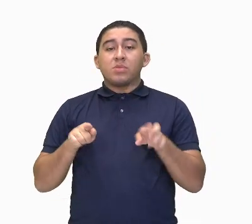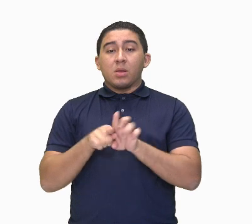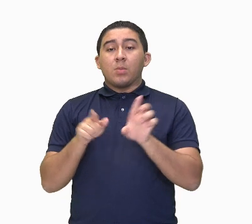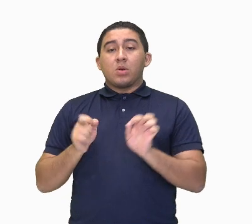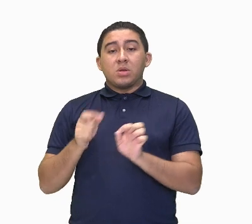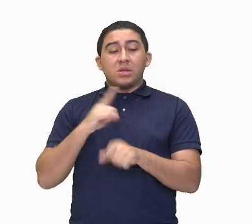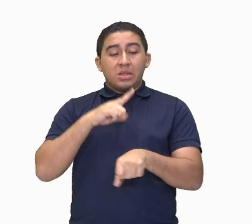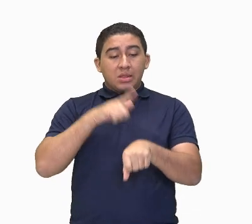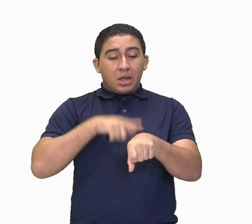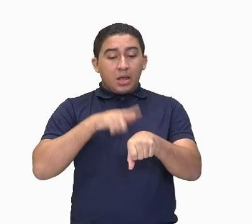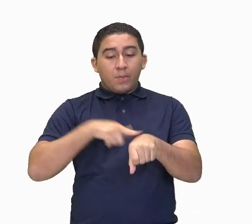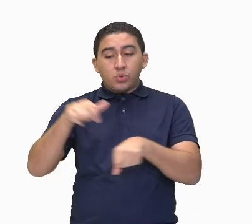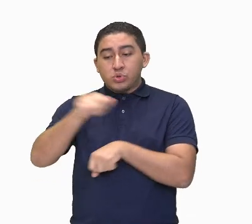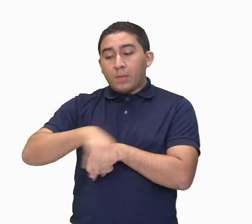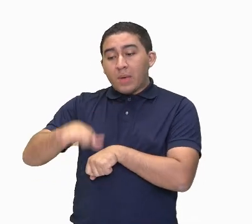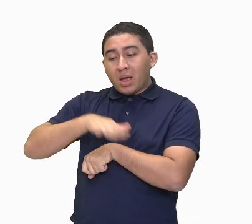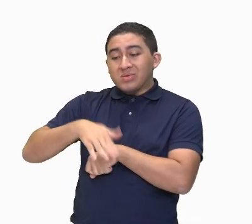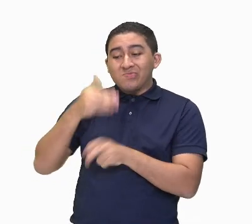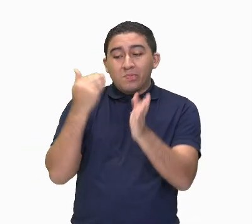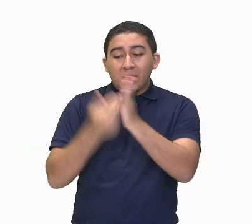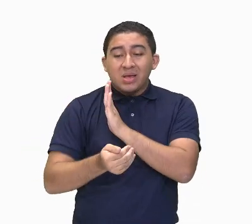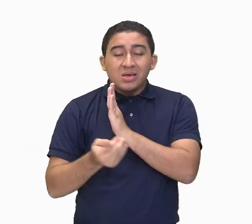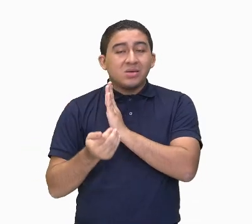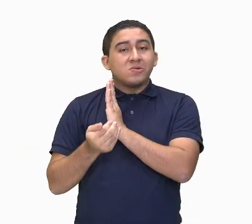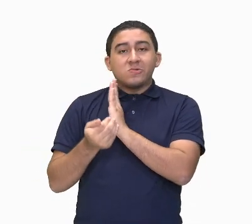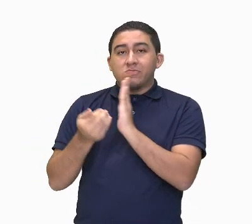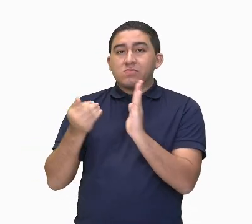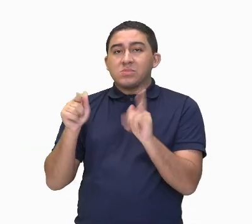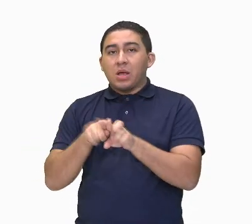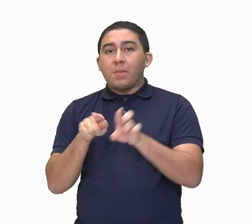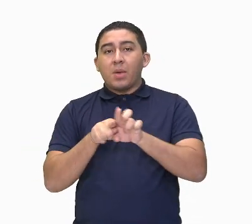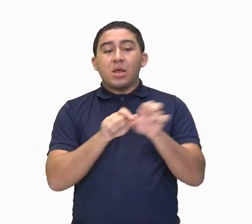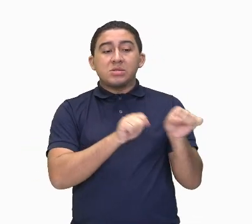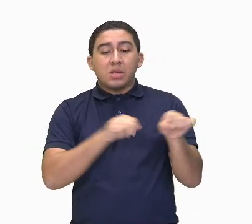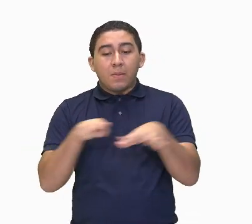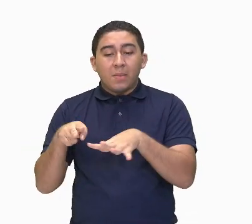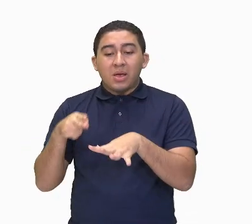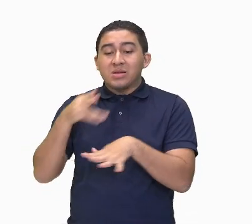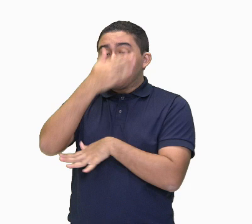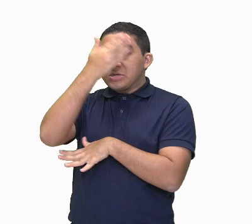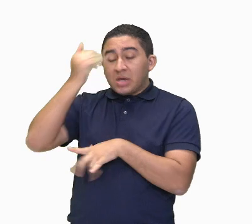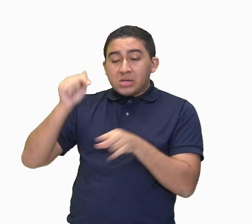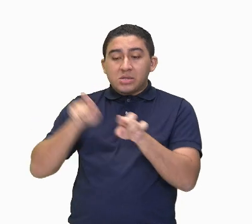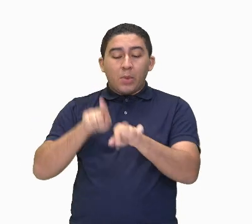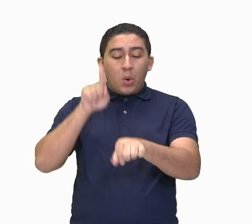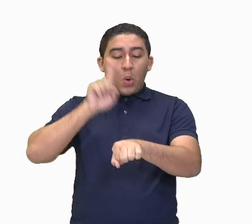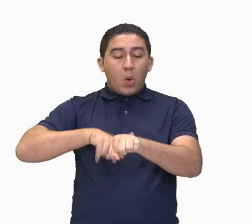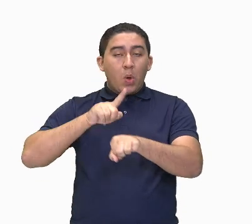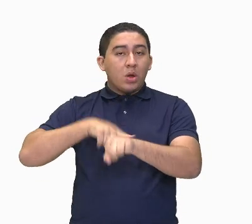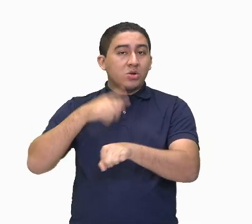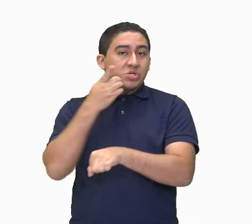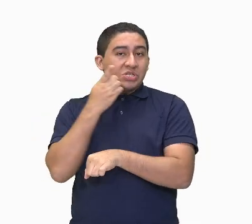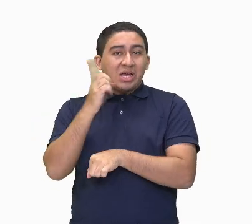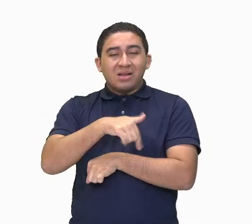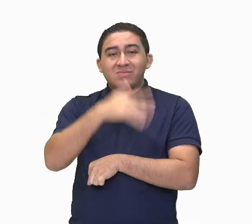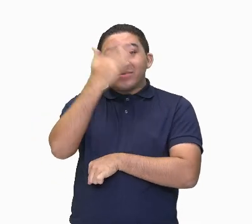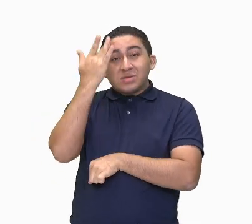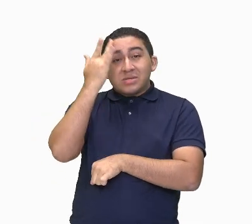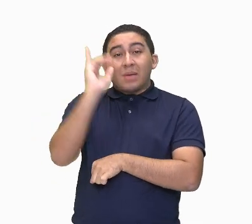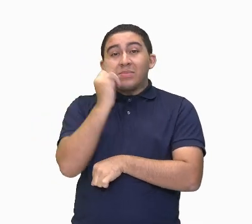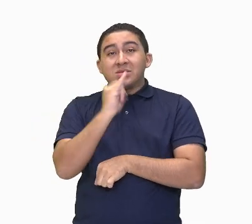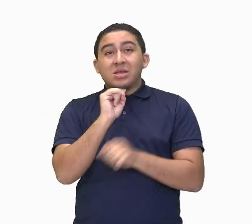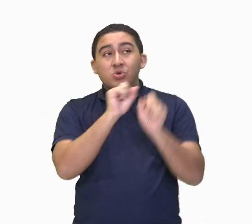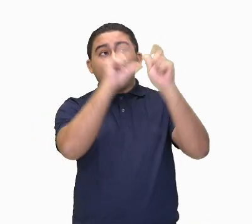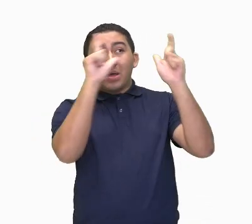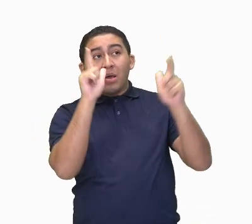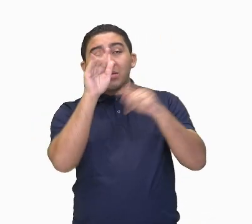no tempo e no espaço, então ela fica perdida ali sobre os dias da semana, o horário, né, do dia, às vezes ela não sabe se é de manhã,